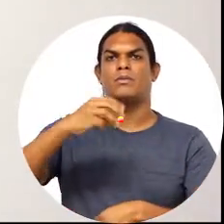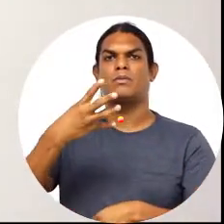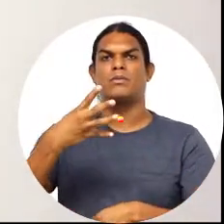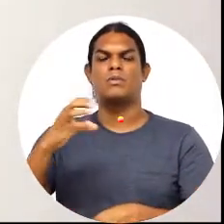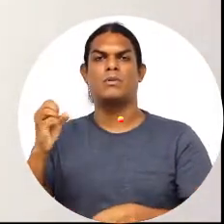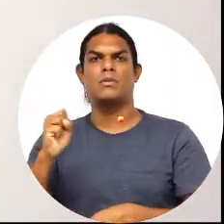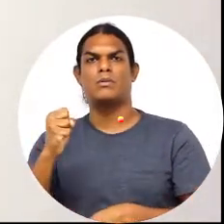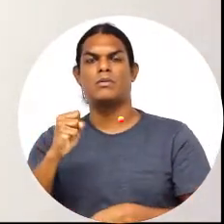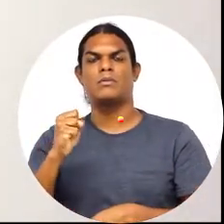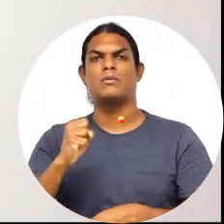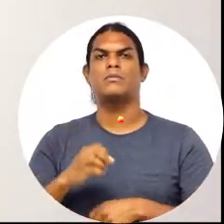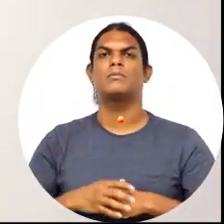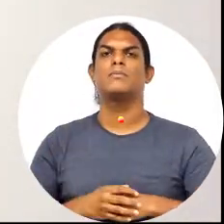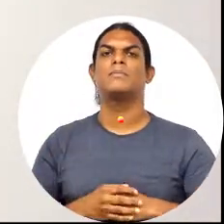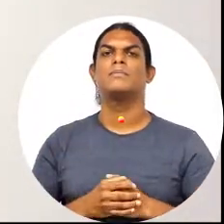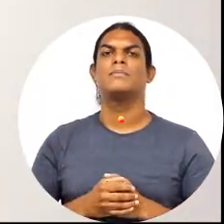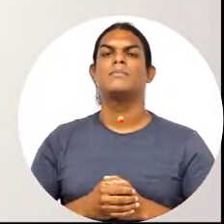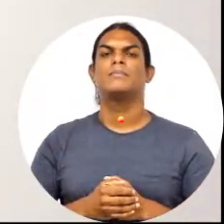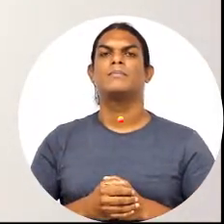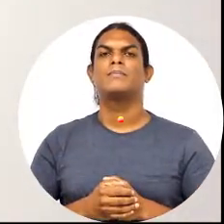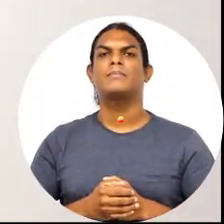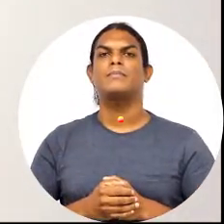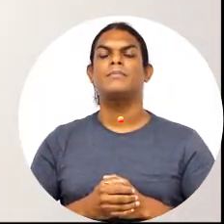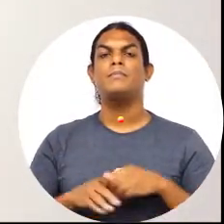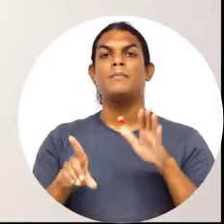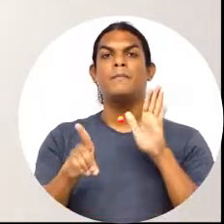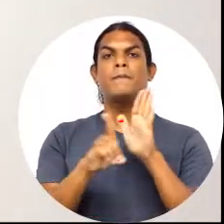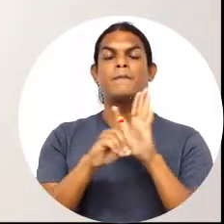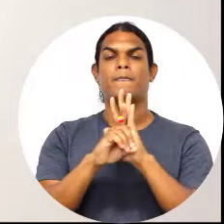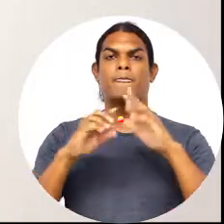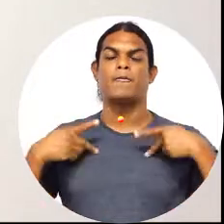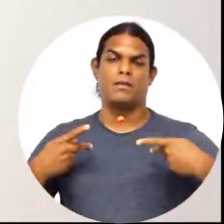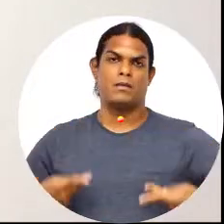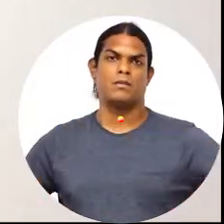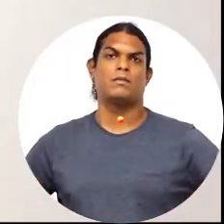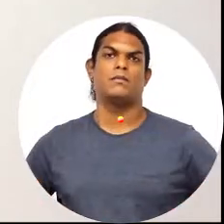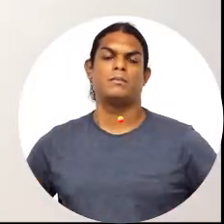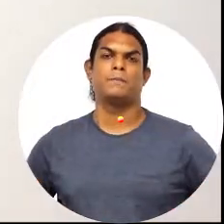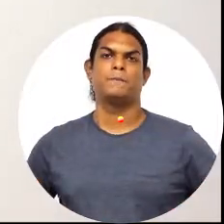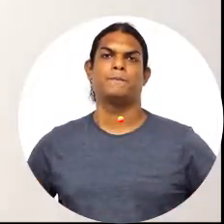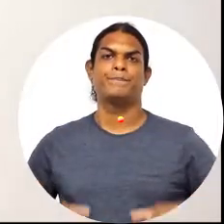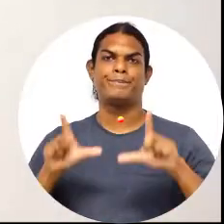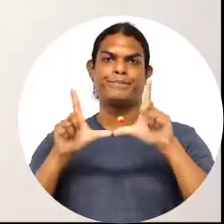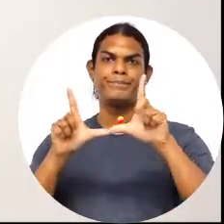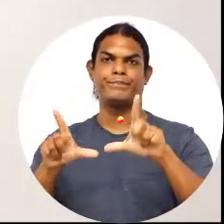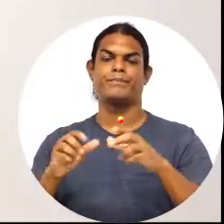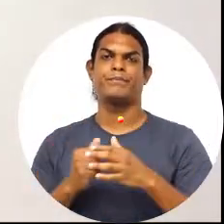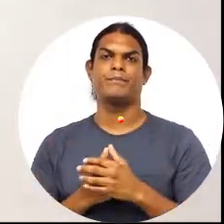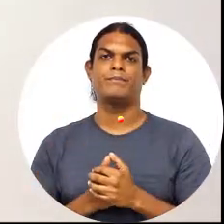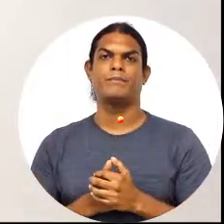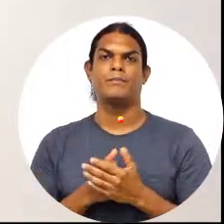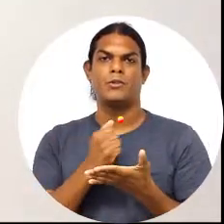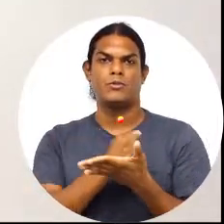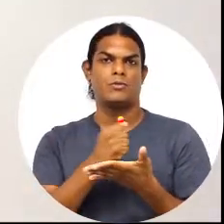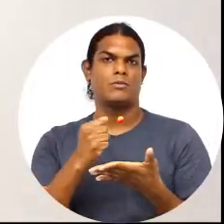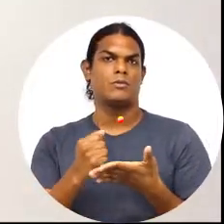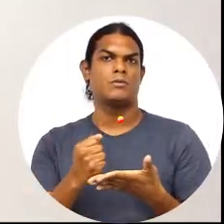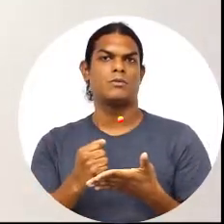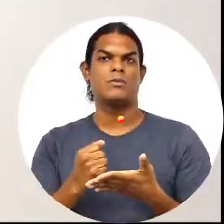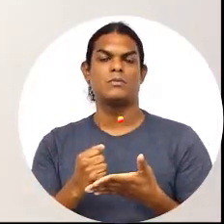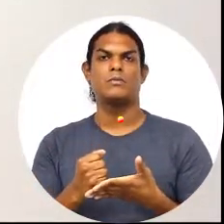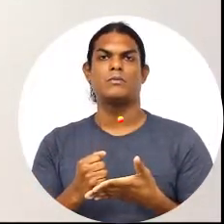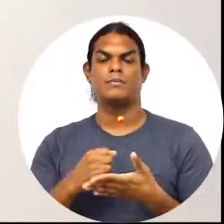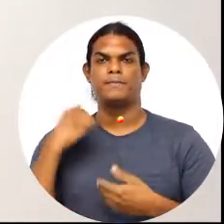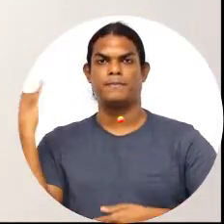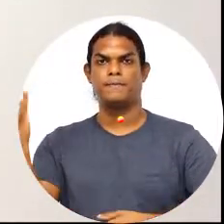Universal de Direitos Humanos. Mais uma vez a gente está repetindo tamanha relevância que essa declaração tem para todos os países do